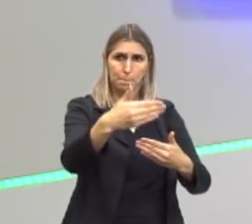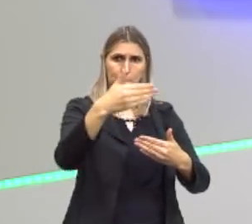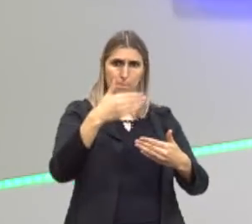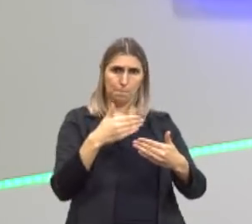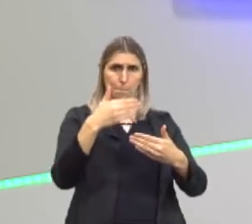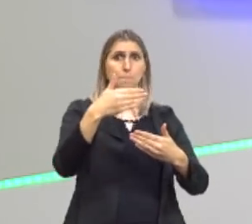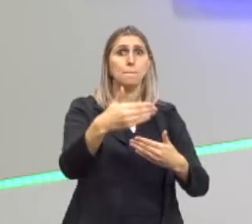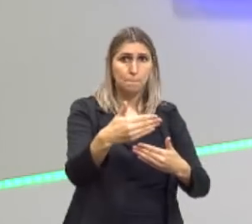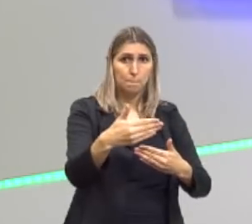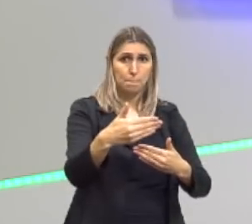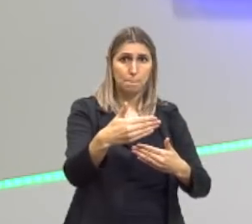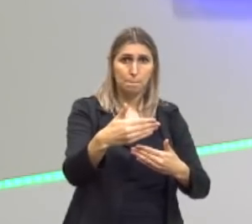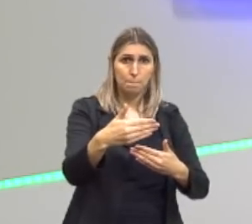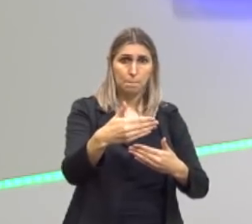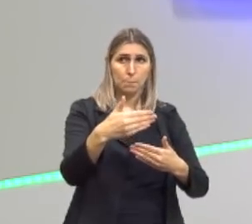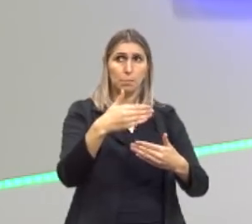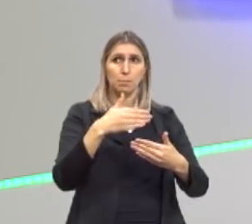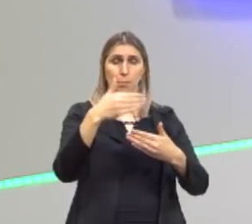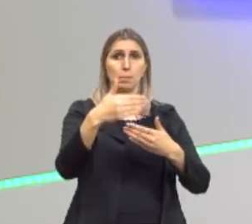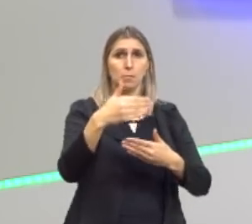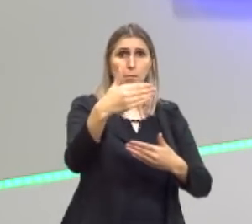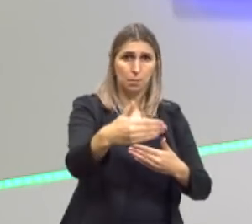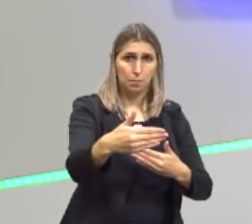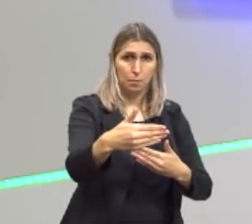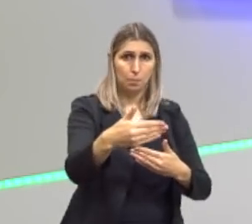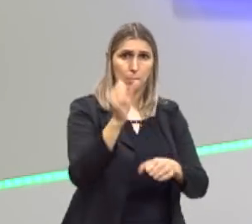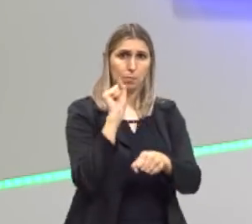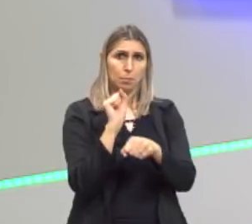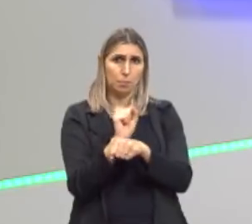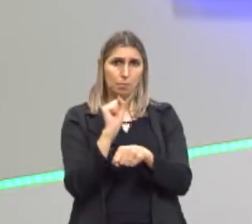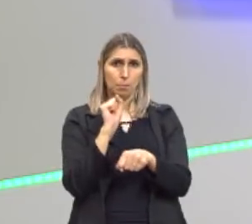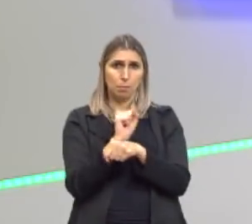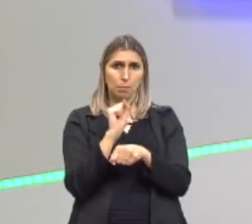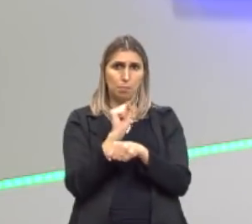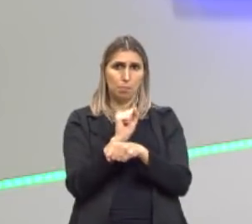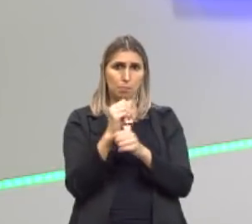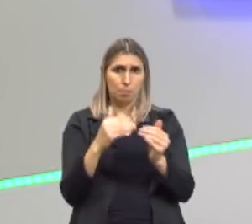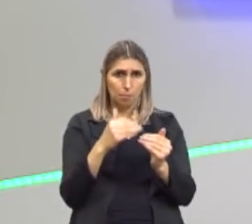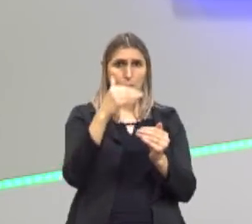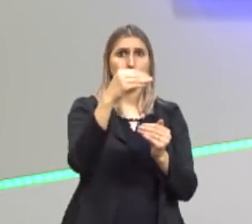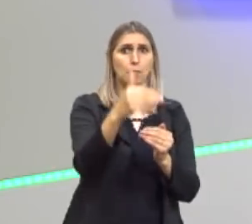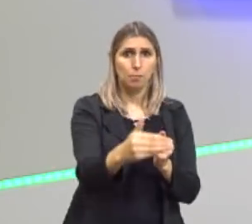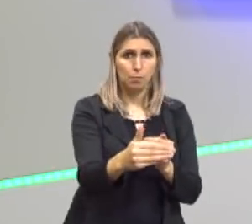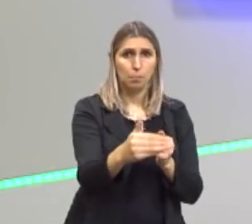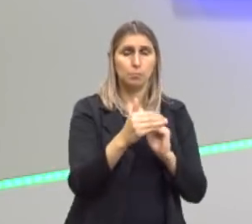vai para trás, enfim, está indo para frente, o espelho para trás. Então, está parado, o espelho vai para trás.